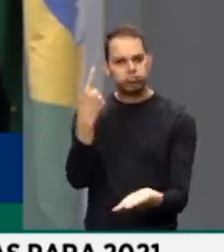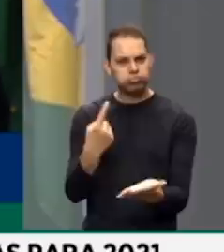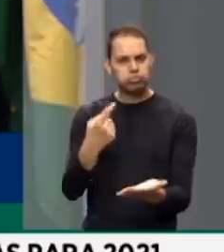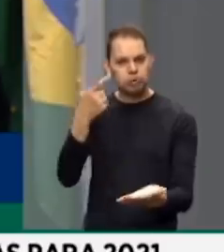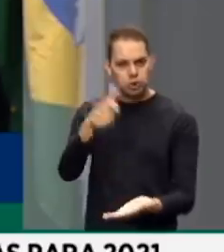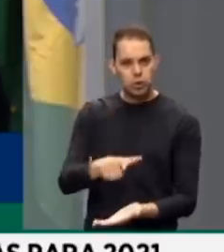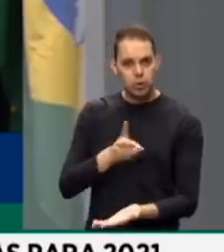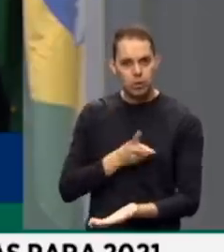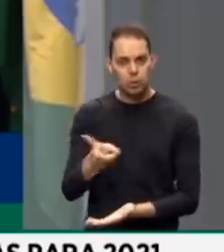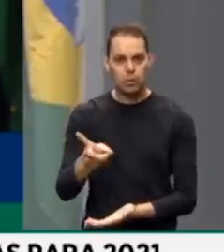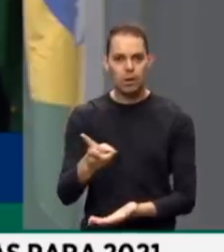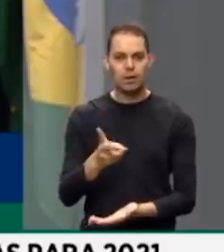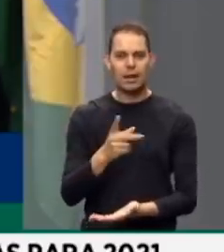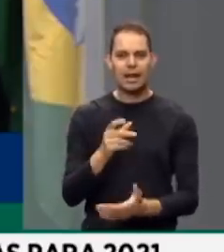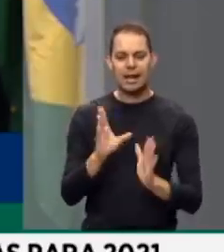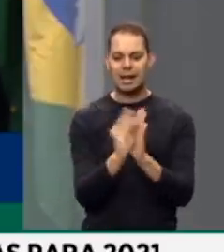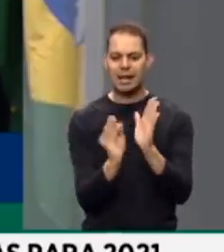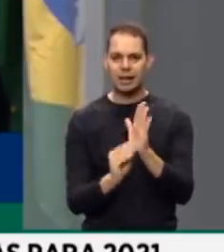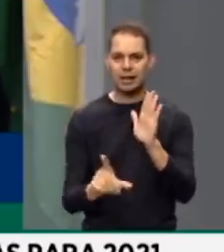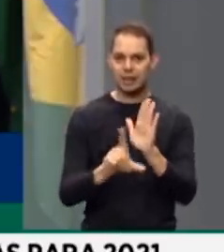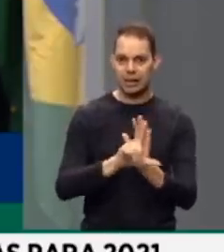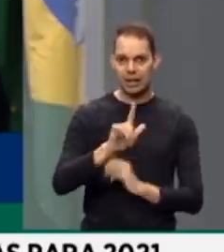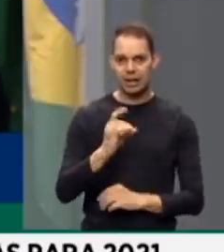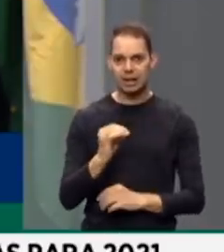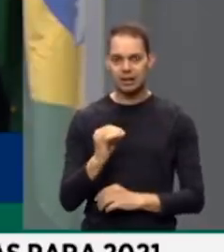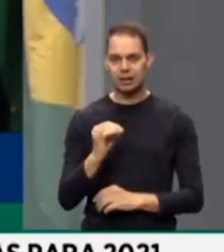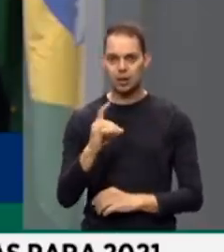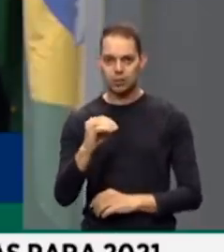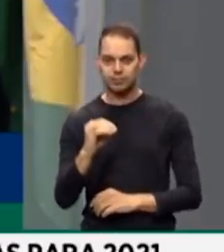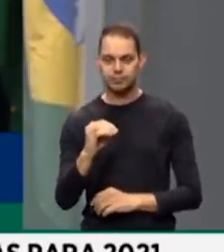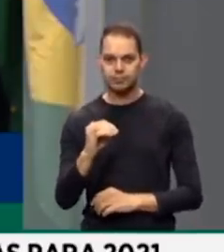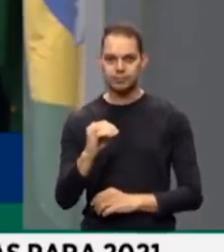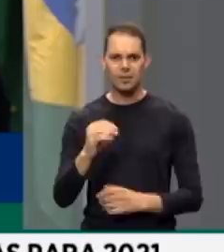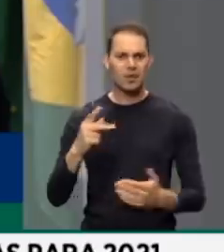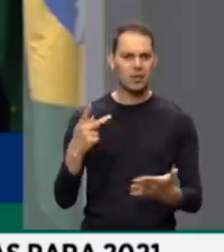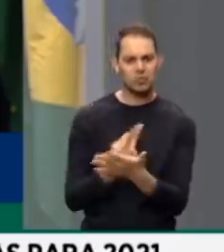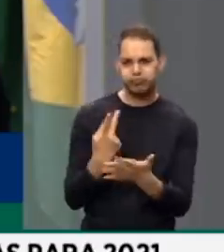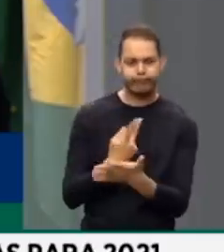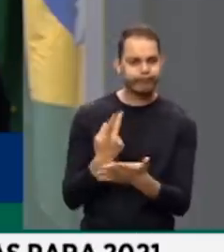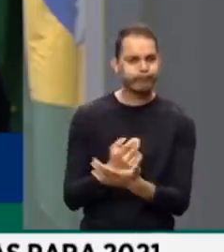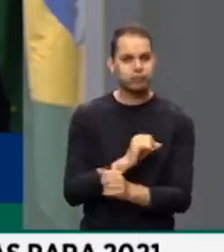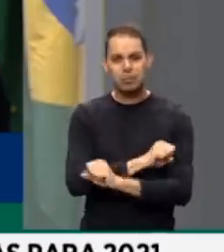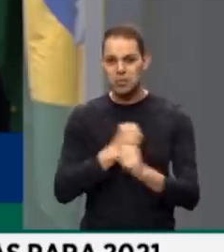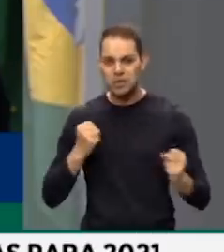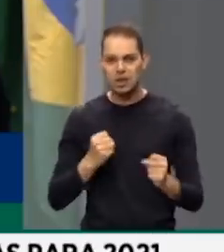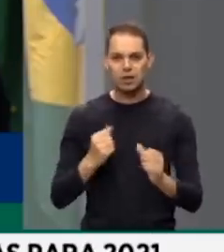essa previsão do governo, dessa lei orçamentária absolutamente irreal, da gente ter um crescimento de PIB